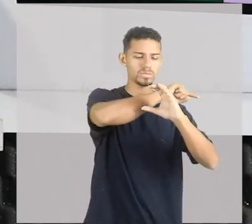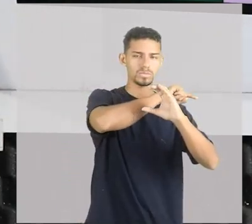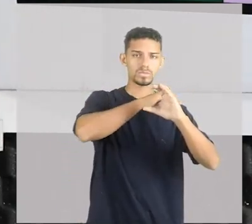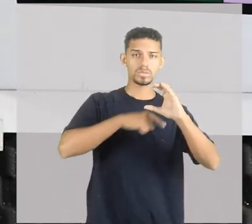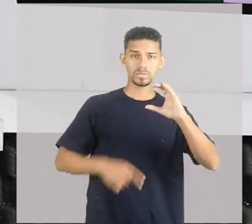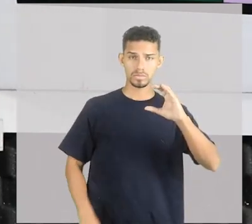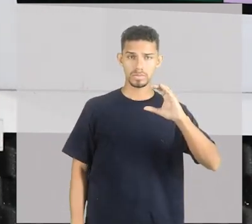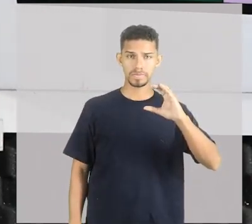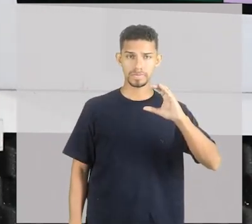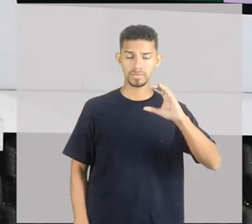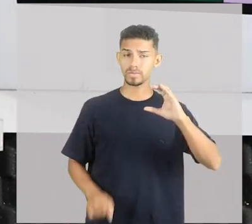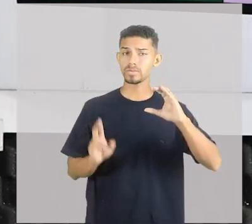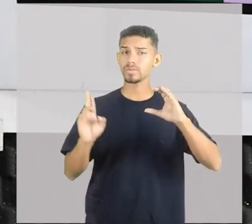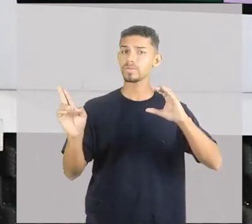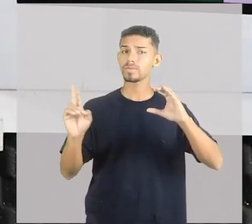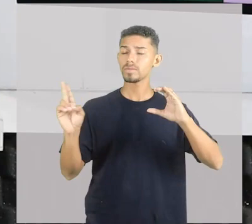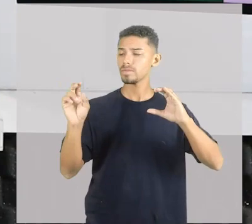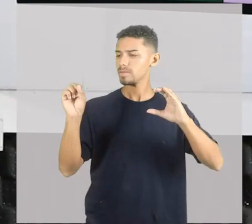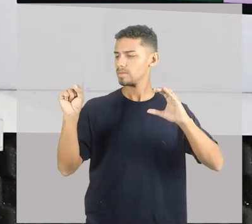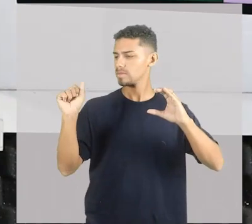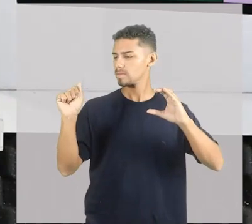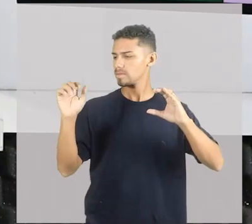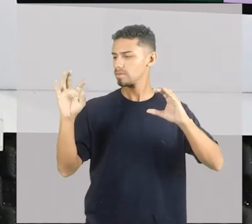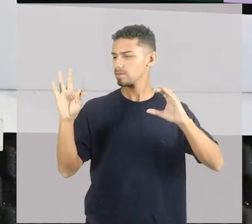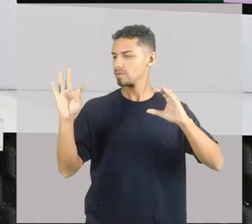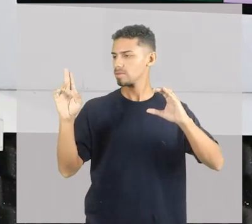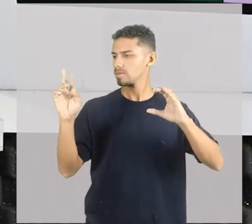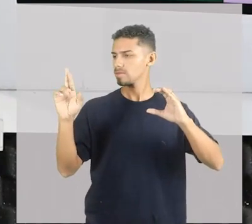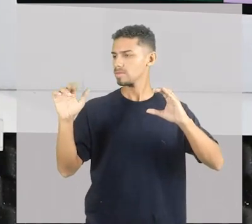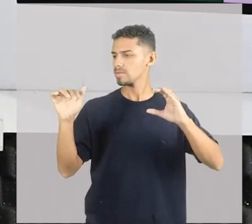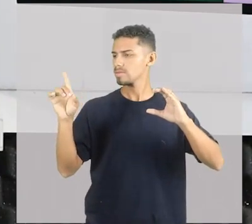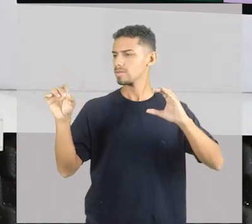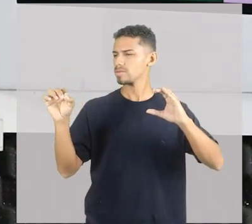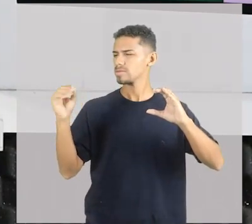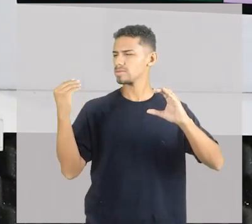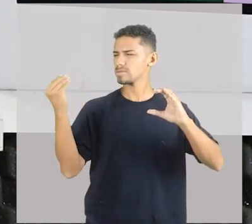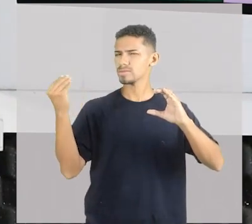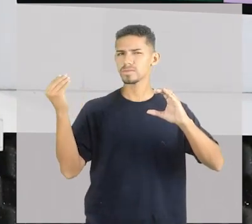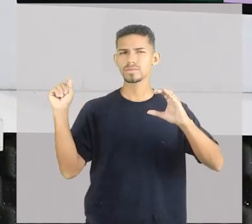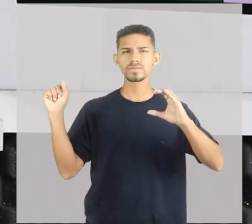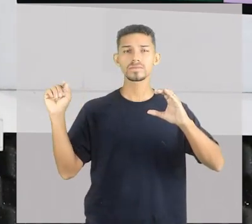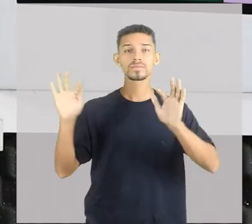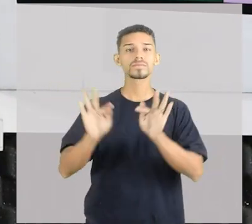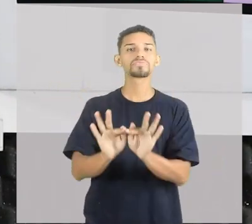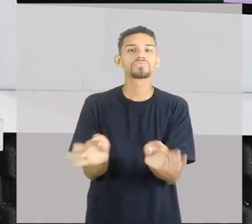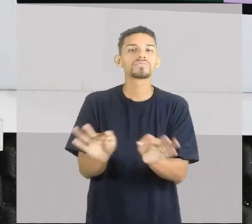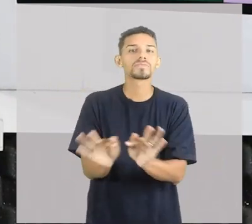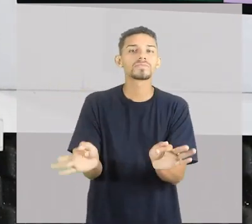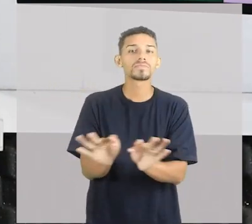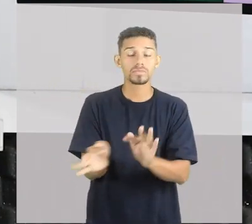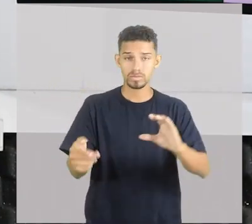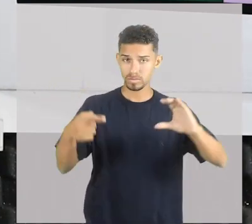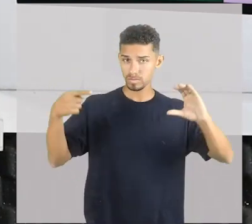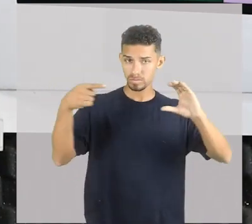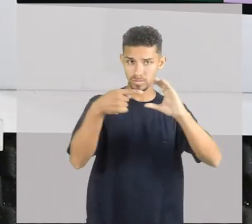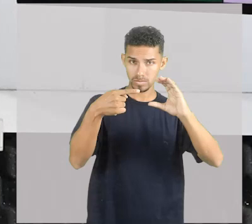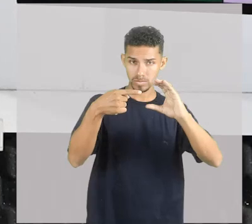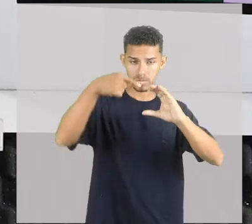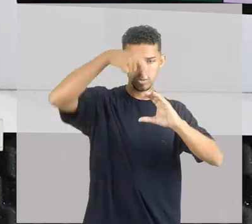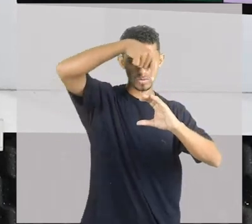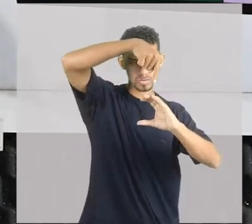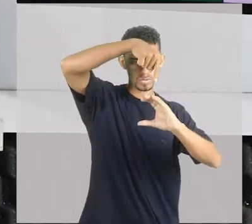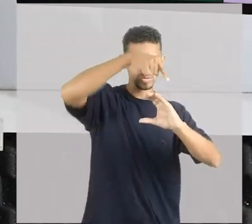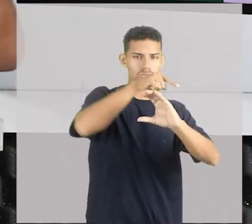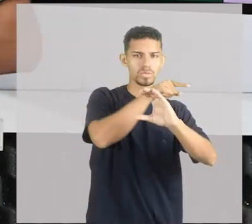Um carbono saturado é um carbono que só tem ligações simples. E bem que eu vou colocar um OH